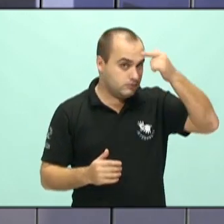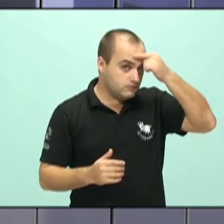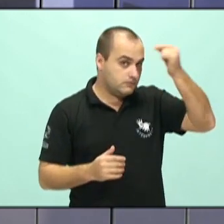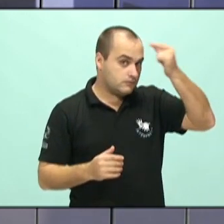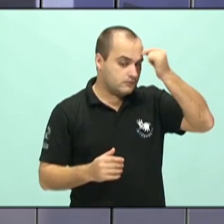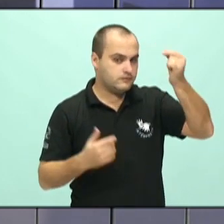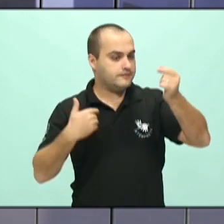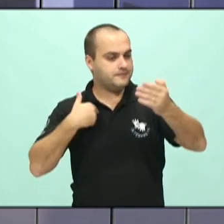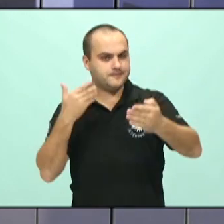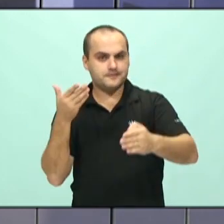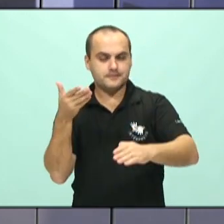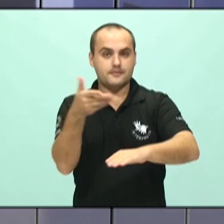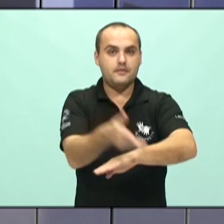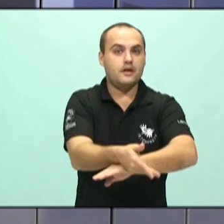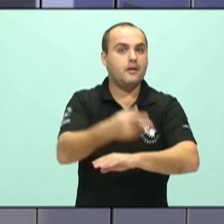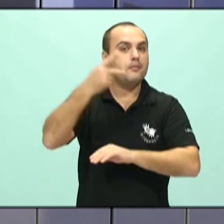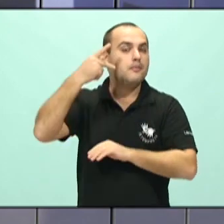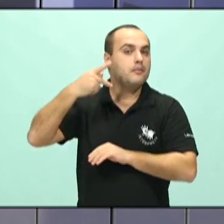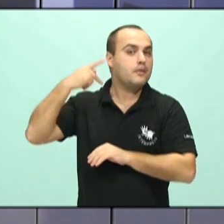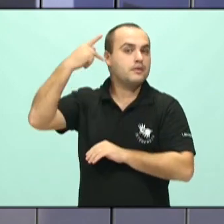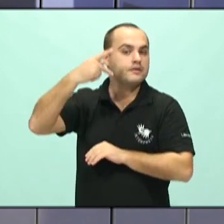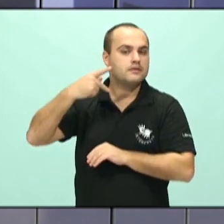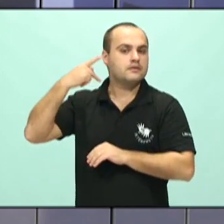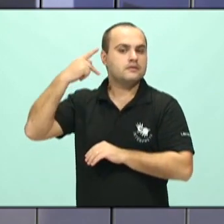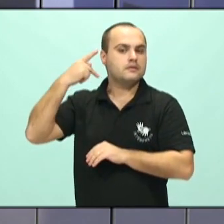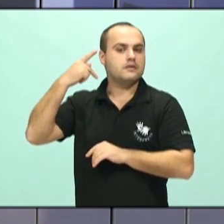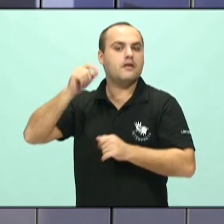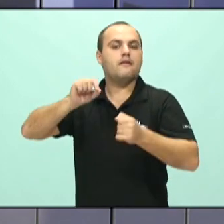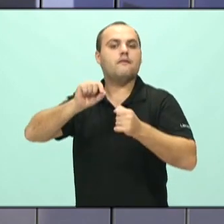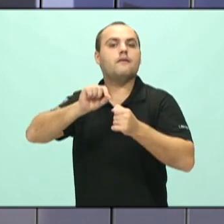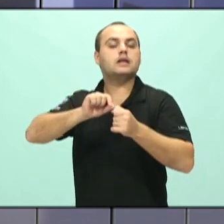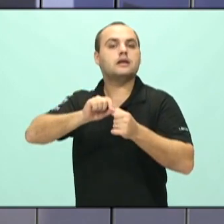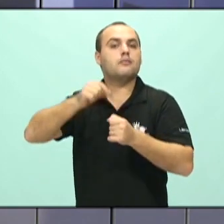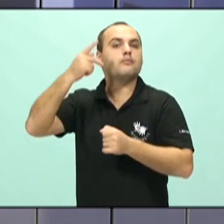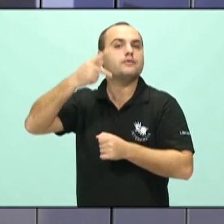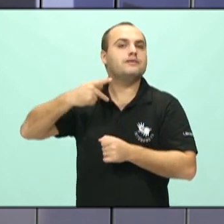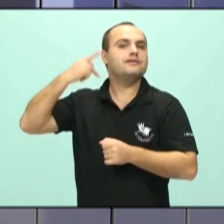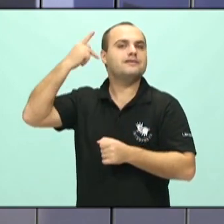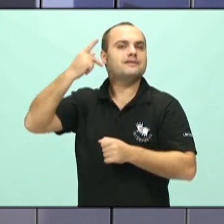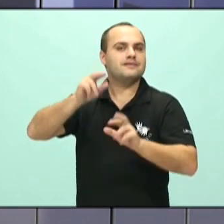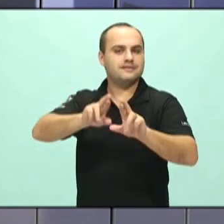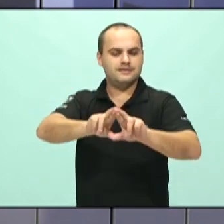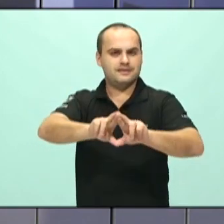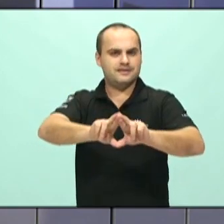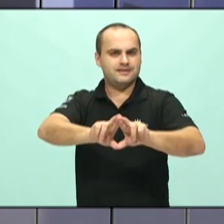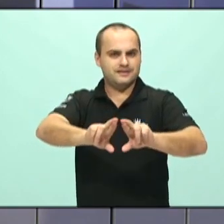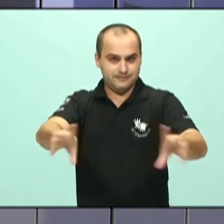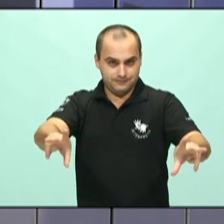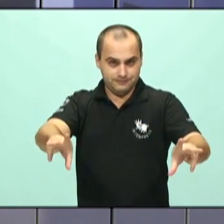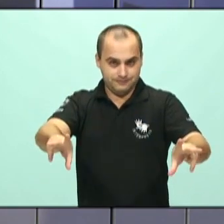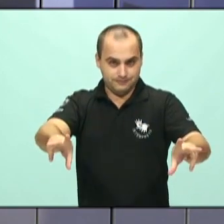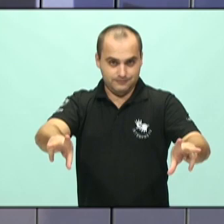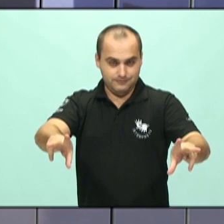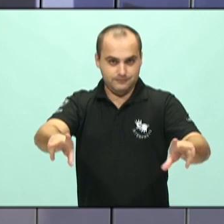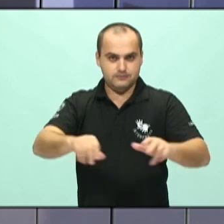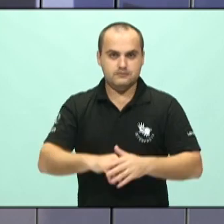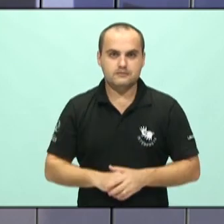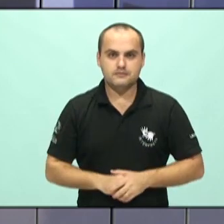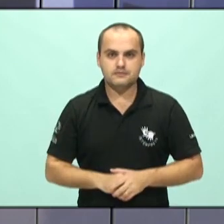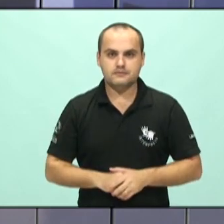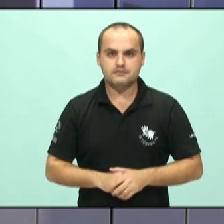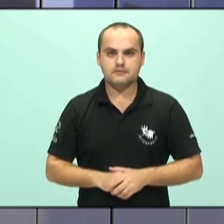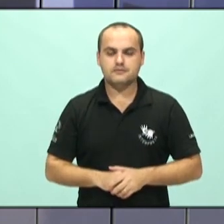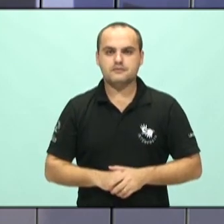para a política, eu decidi vir para a política para fazer uma política diferente. Política diferente, o que é? Não é você